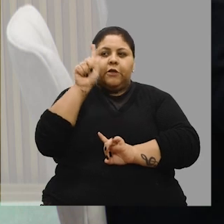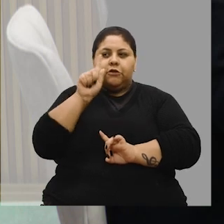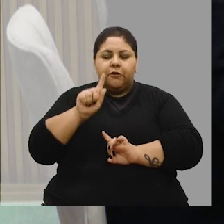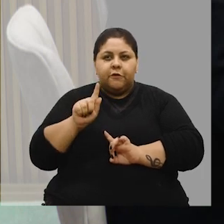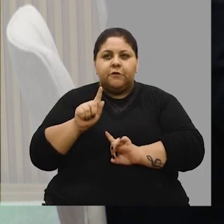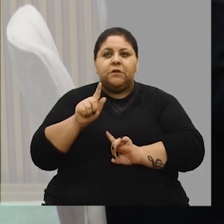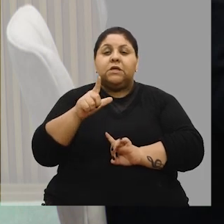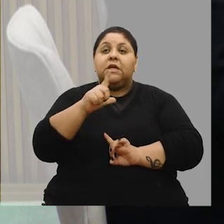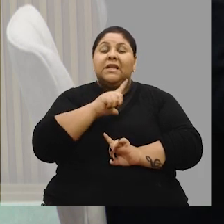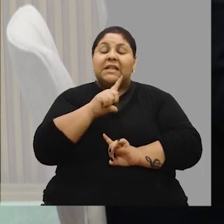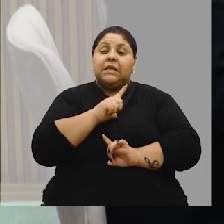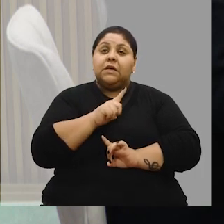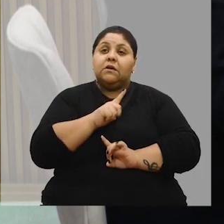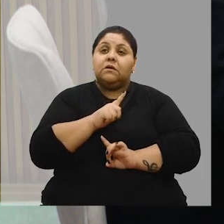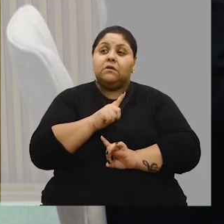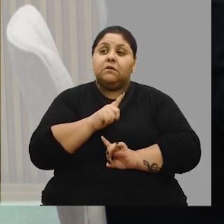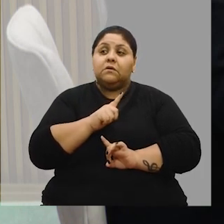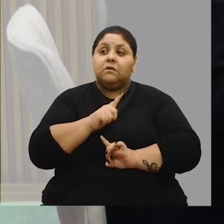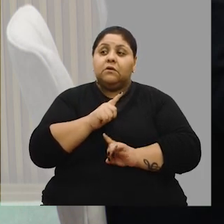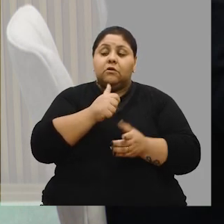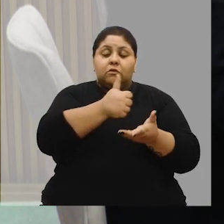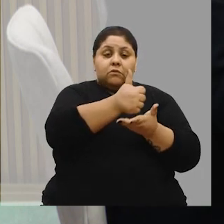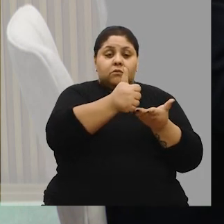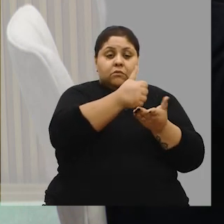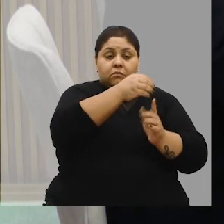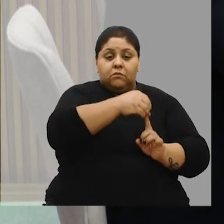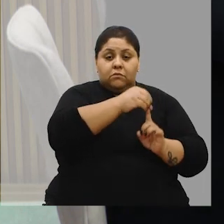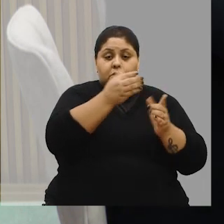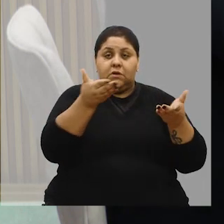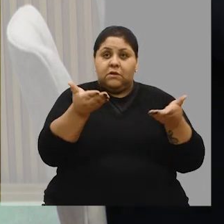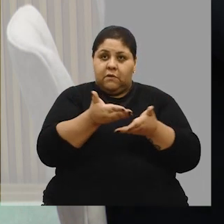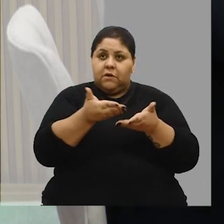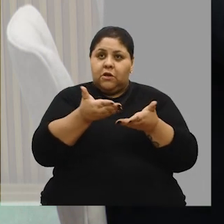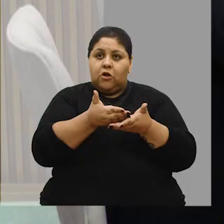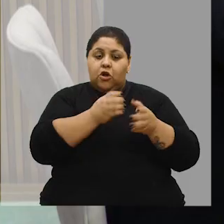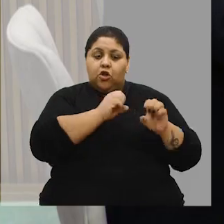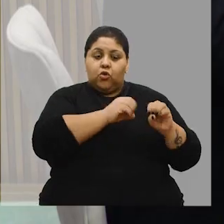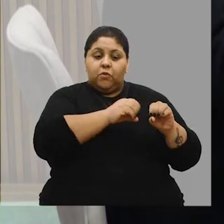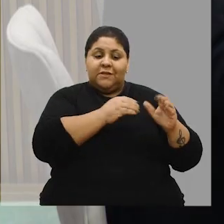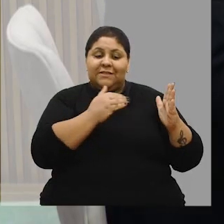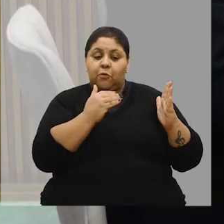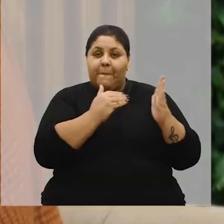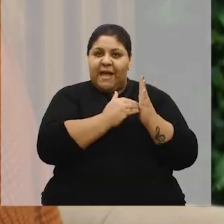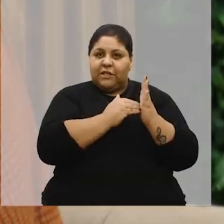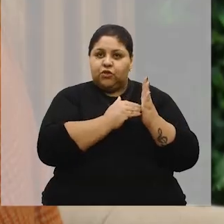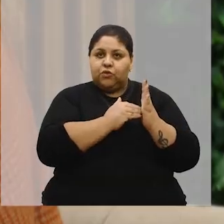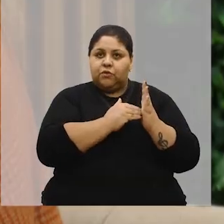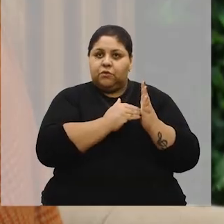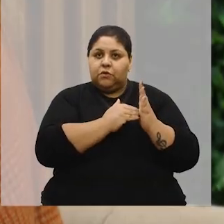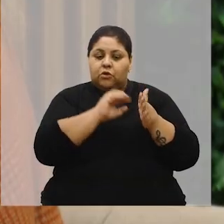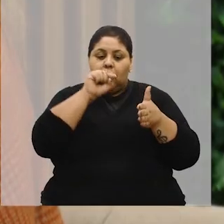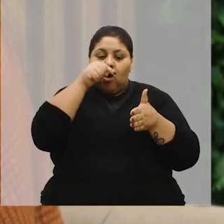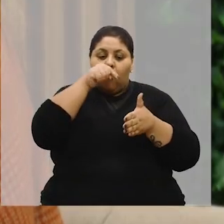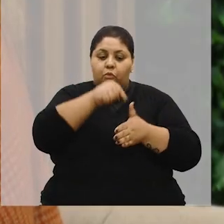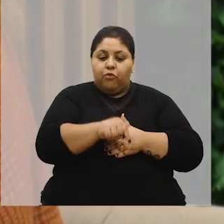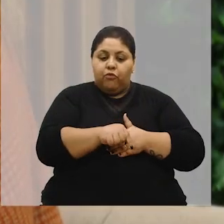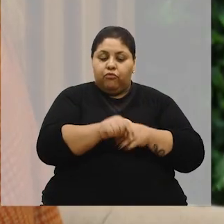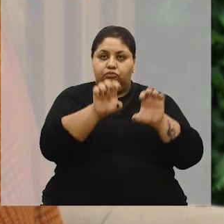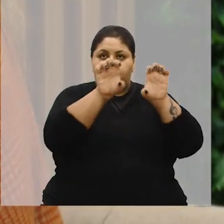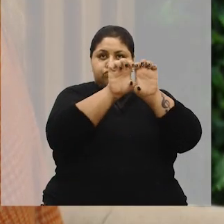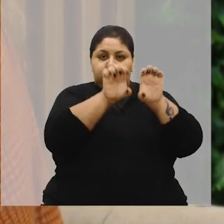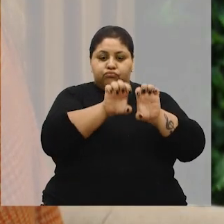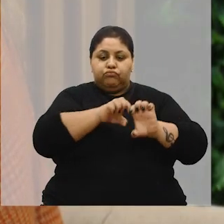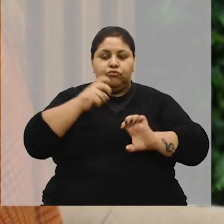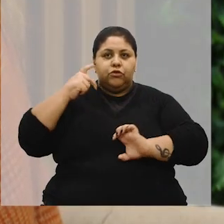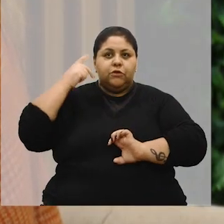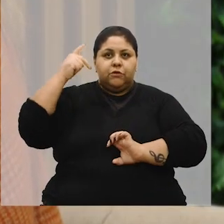E eu sempre tive uma base, principalmente agora no ensino médio, que aprofundava muito a estrutura política do